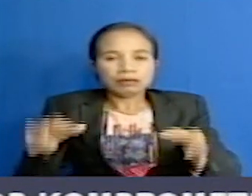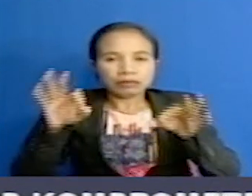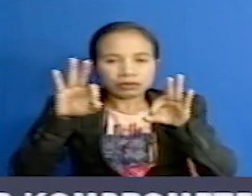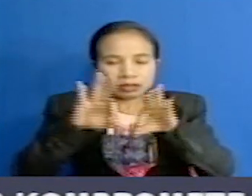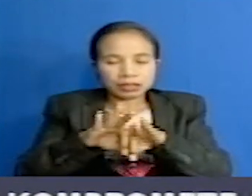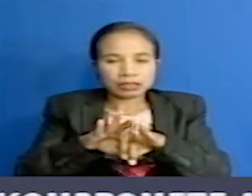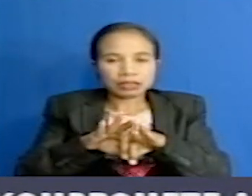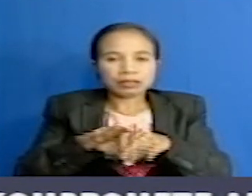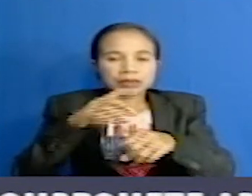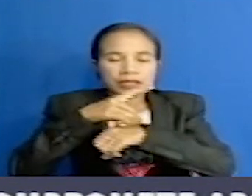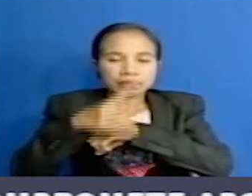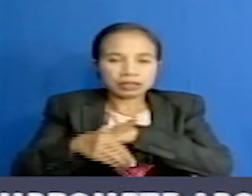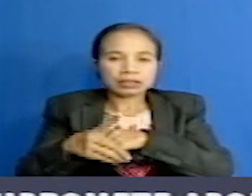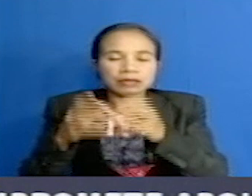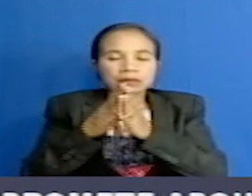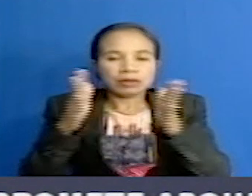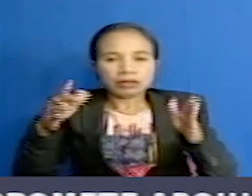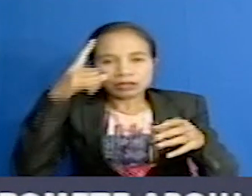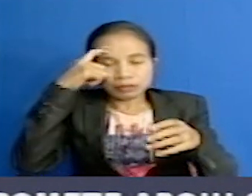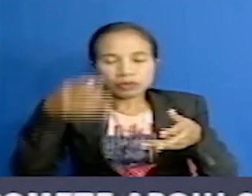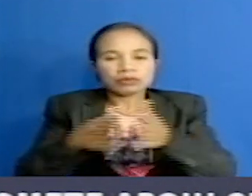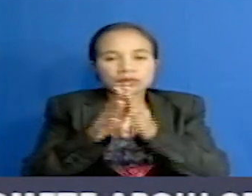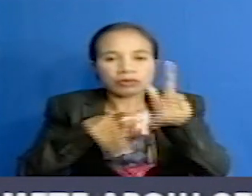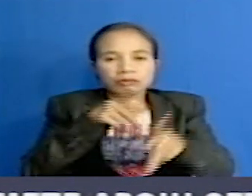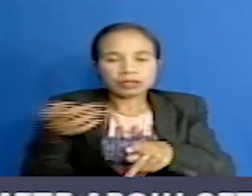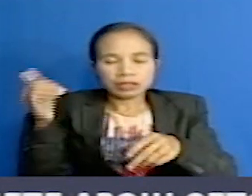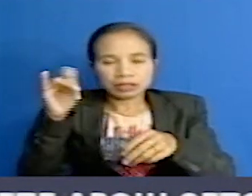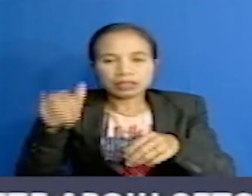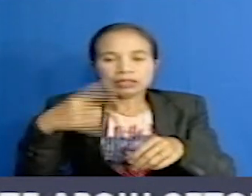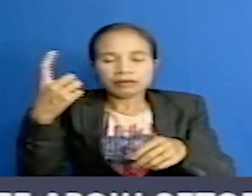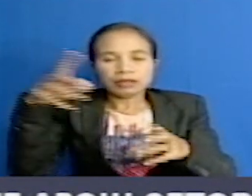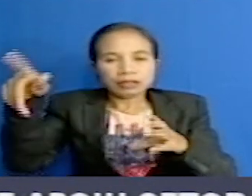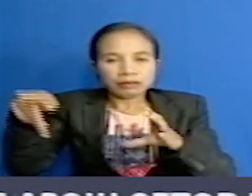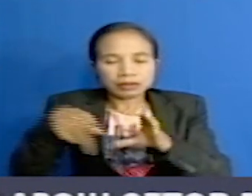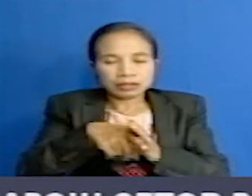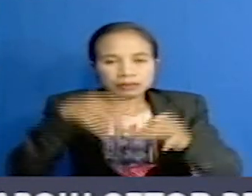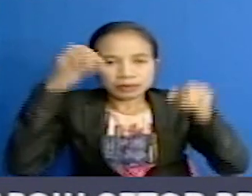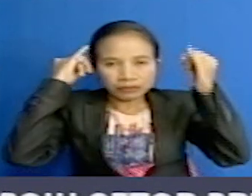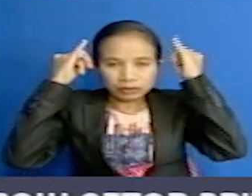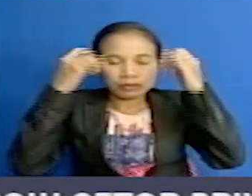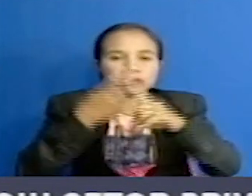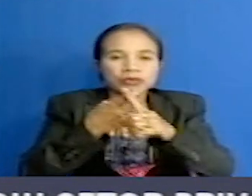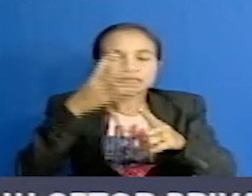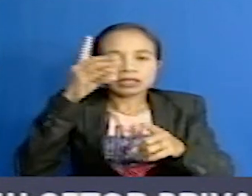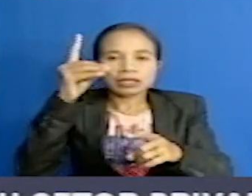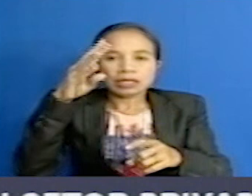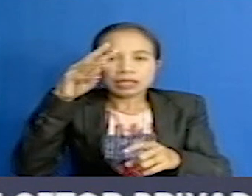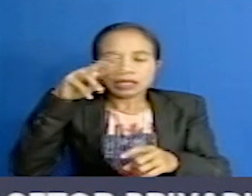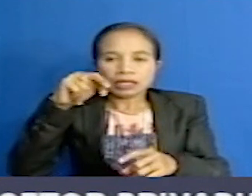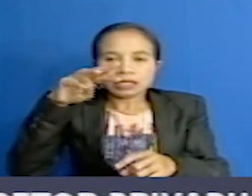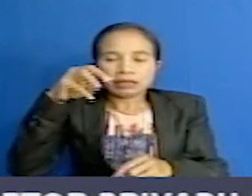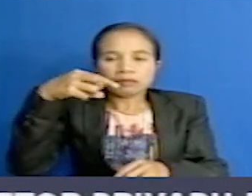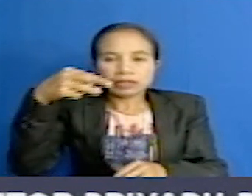in desastre se mos botam ba neus ba komandar sira acompanha na fatin a informação no si DNMZ no